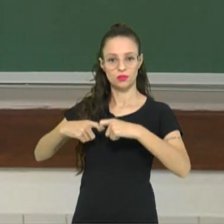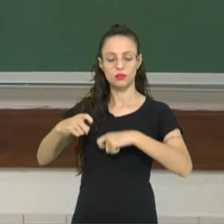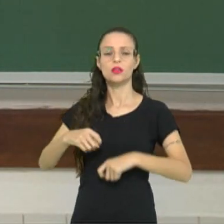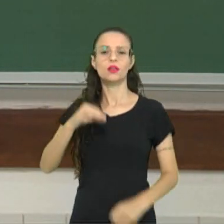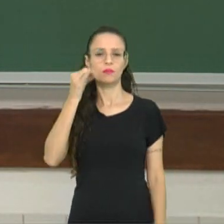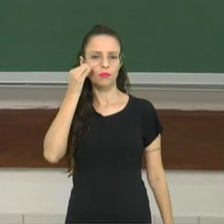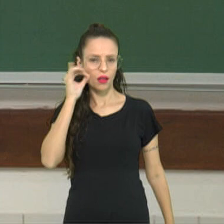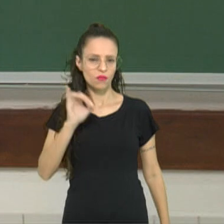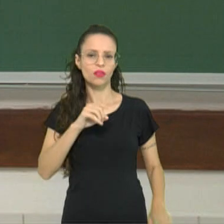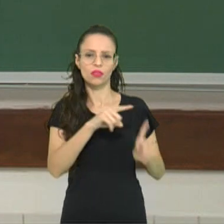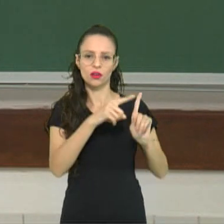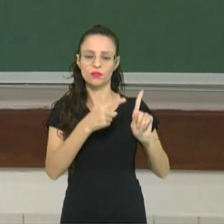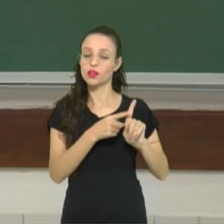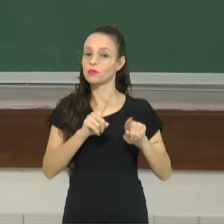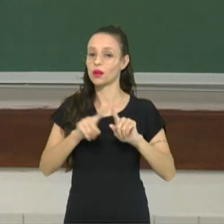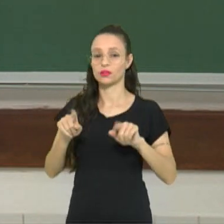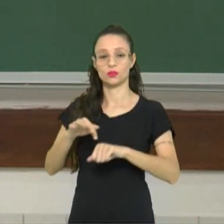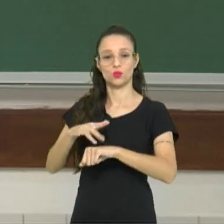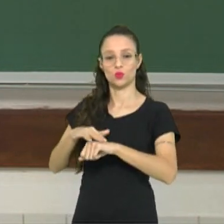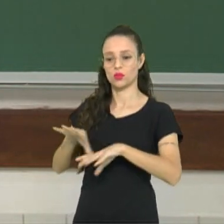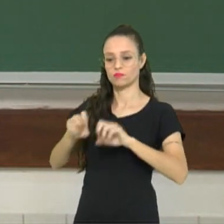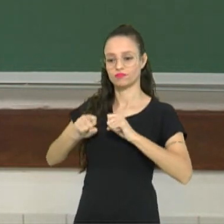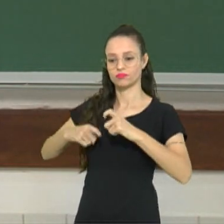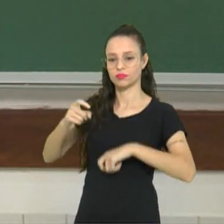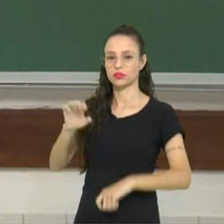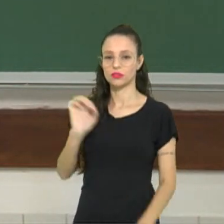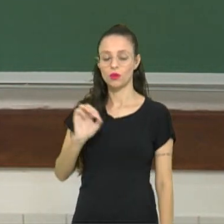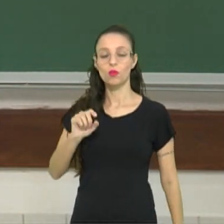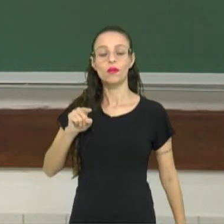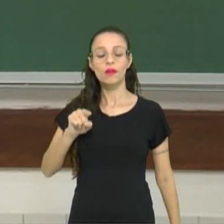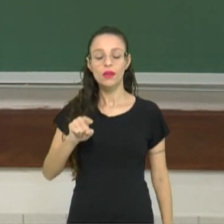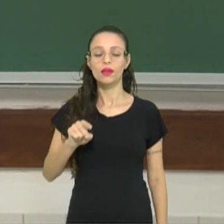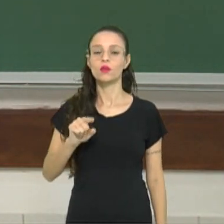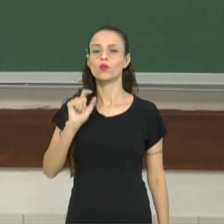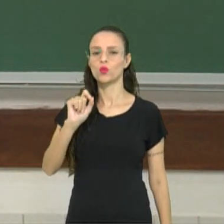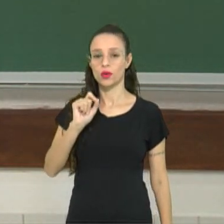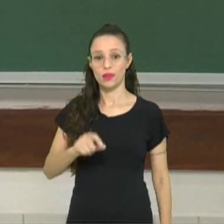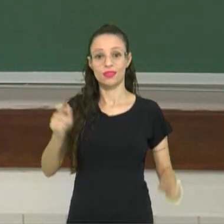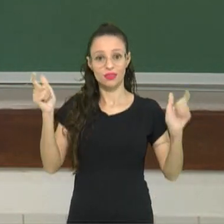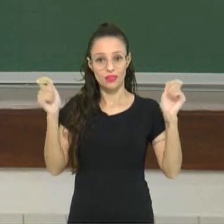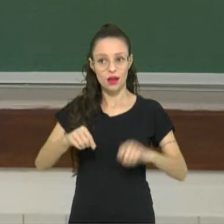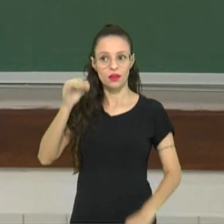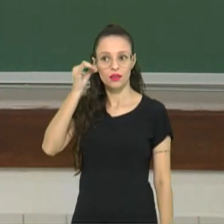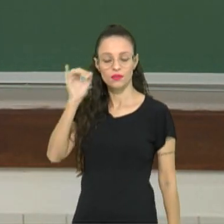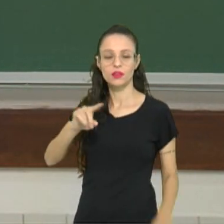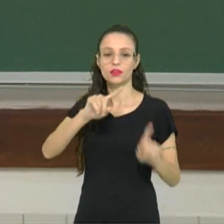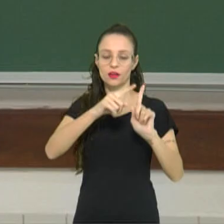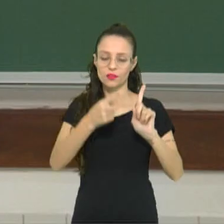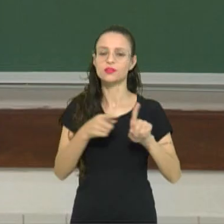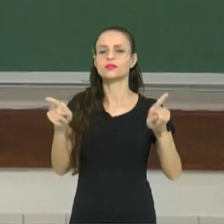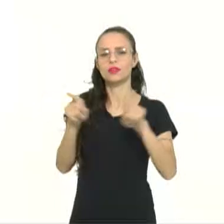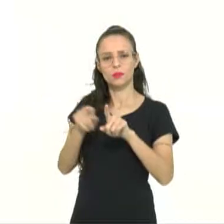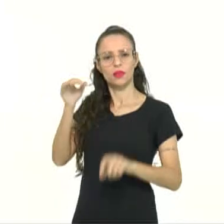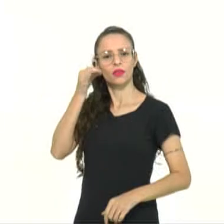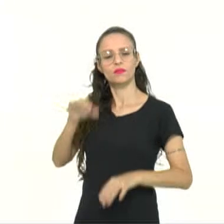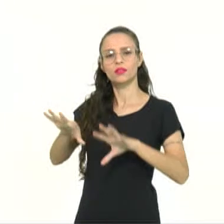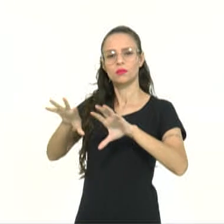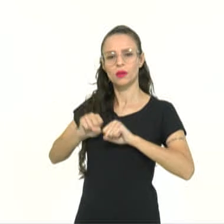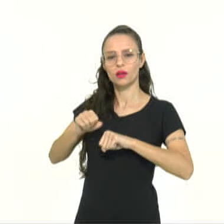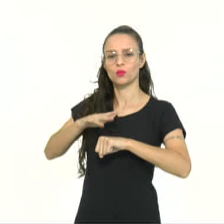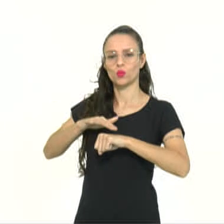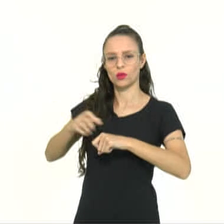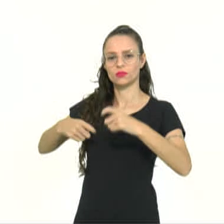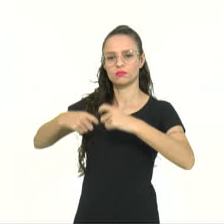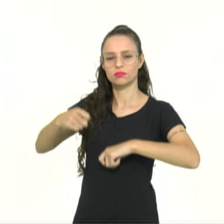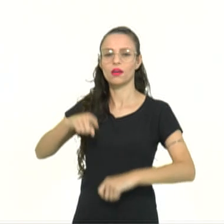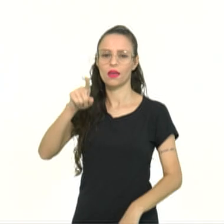gravidez, porém não previne a infecção. Aquele método que previne, além da gravidez, as ISTs, seria a letra D, camisinha. Essa é